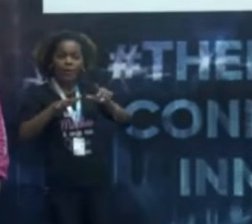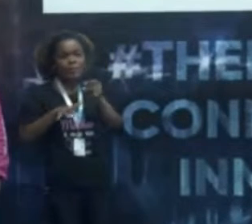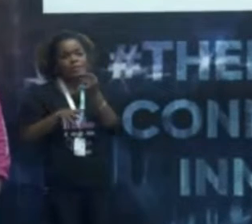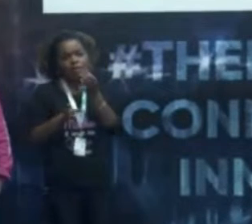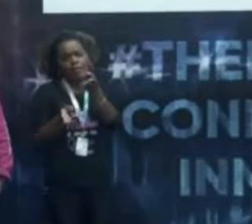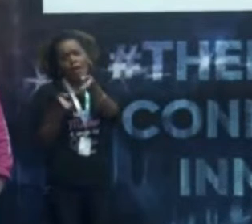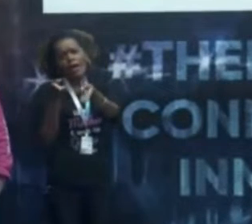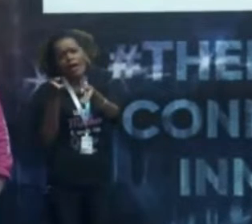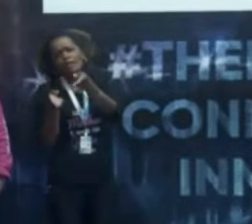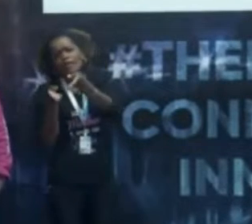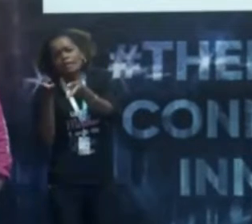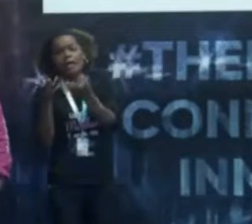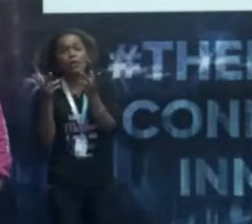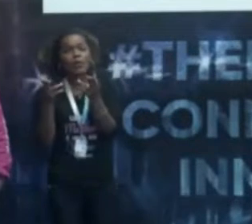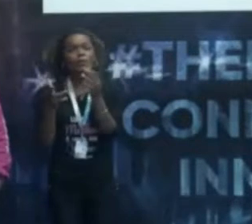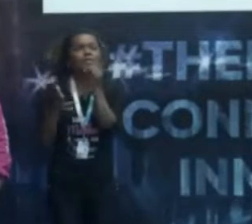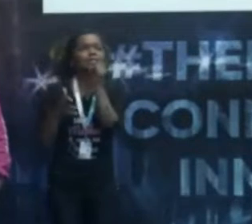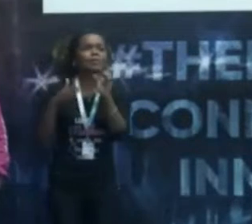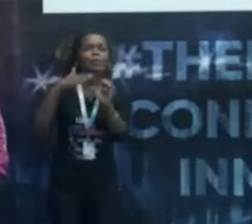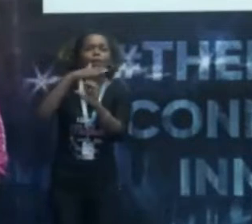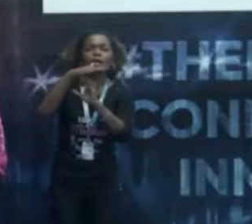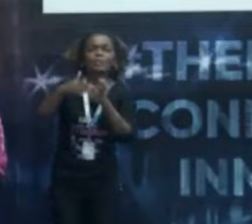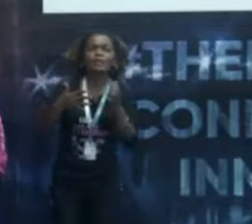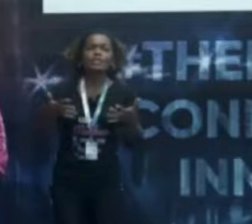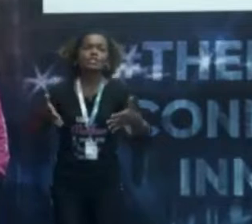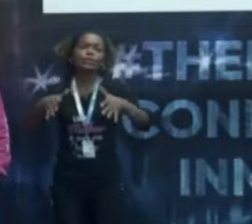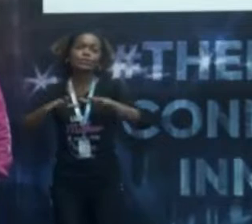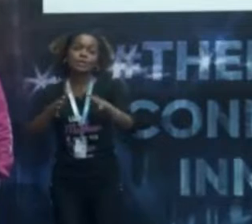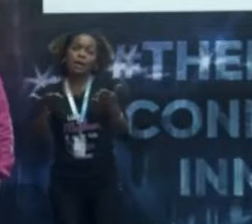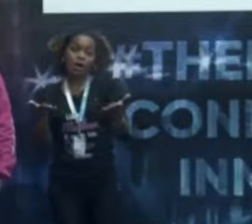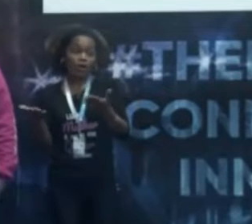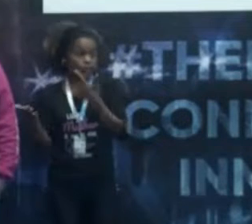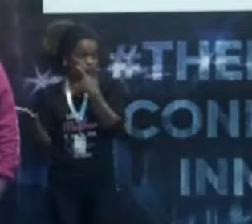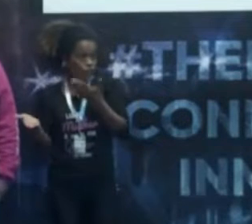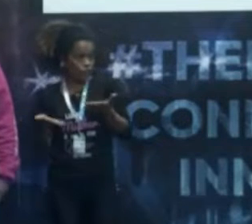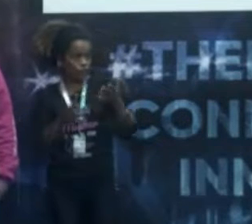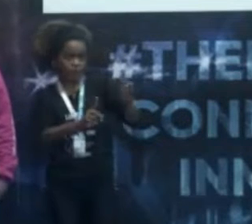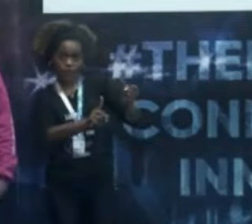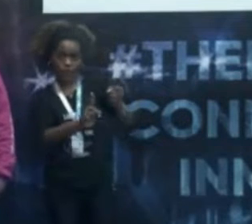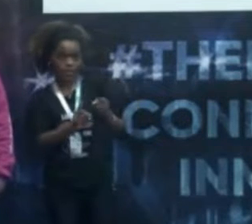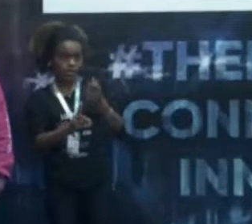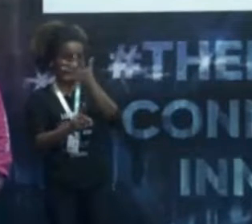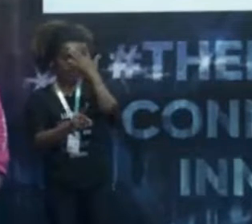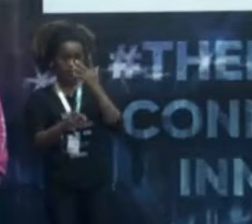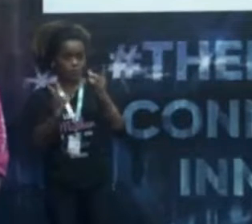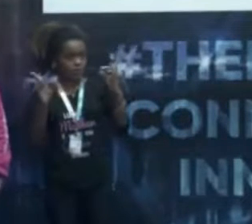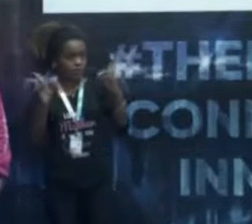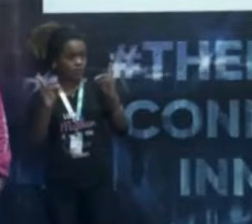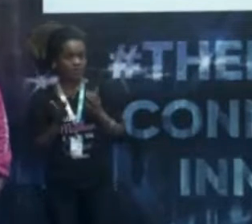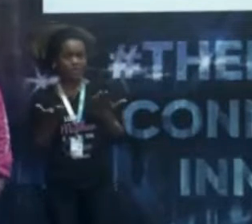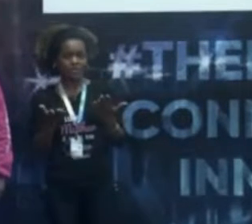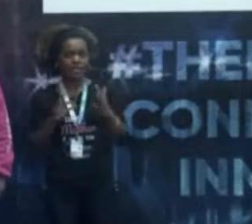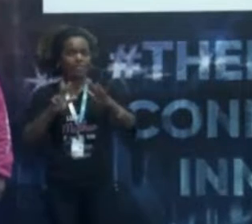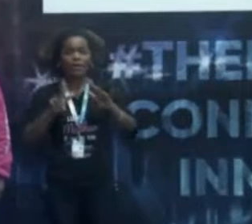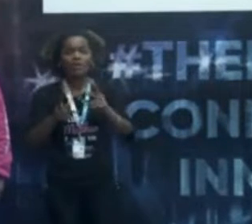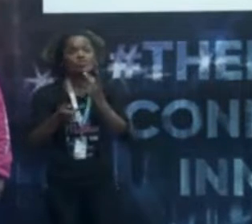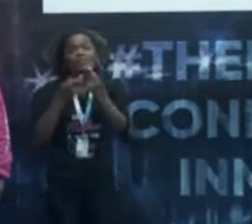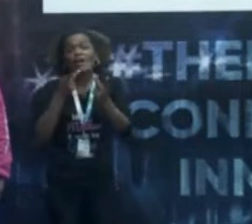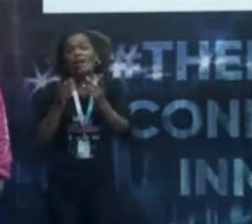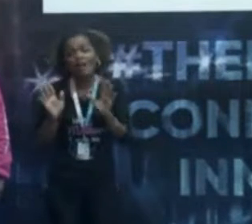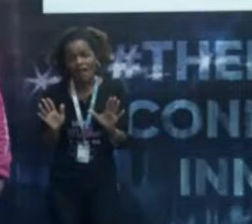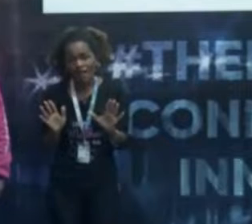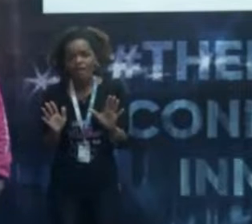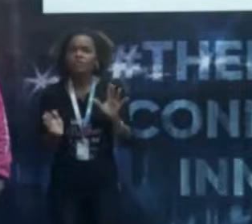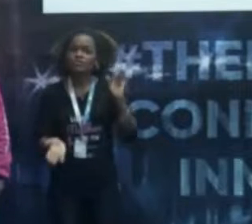uma empresa inclusiva, né? Eu contratei aqui uma pessoa com deficiência. Mas a gente incluir ela verdadeiramente,